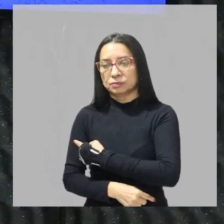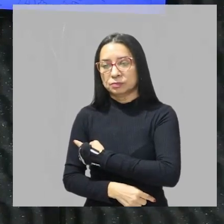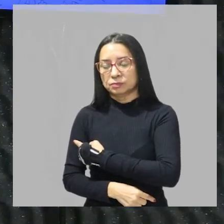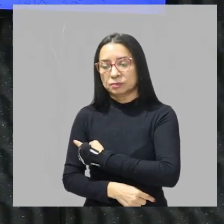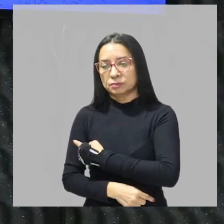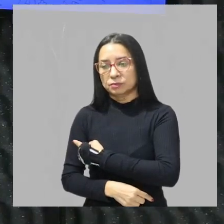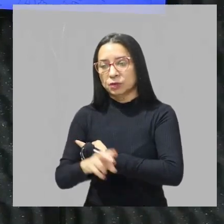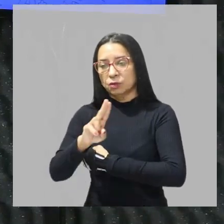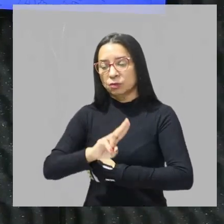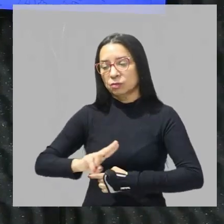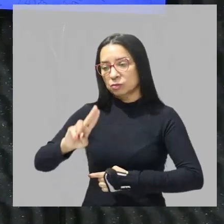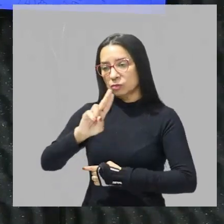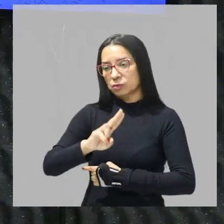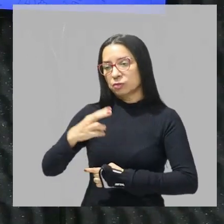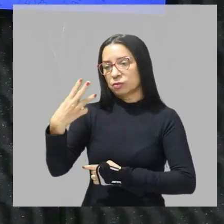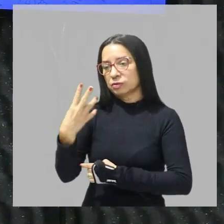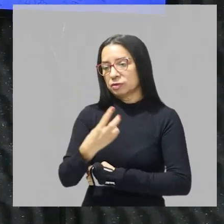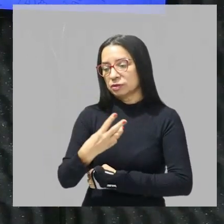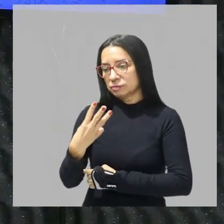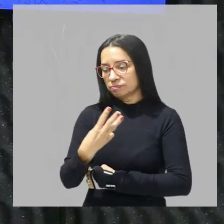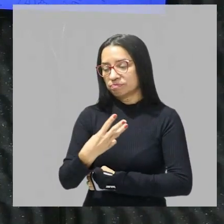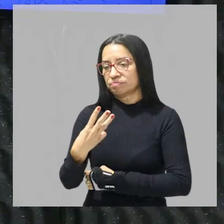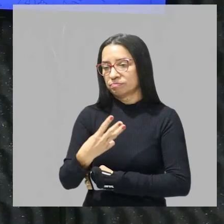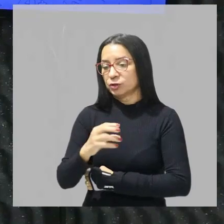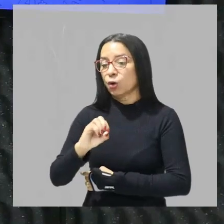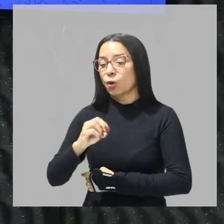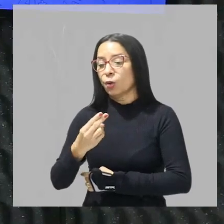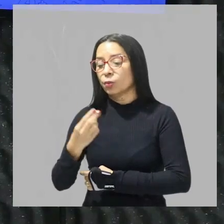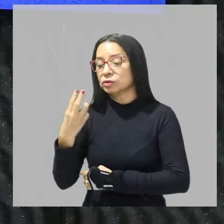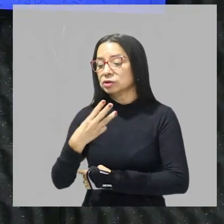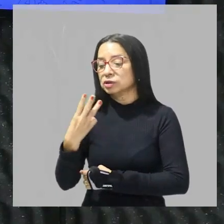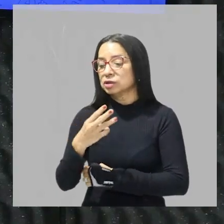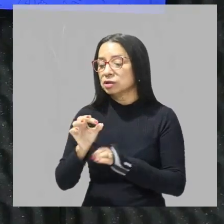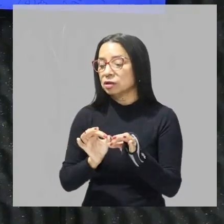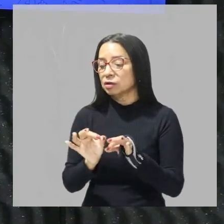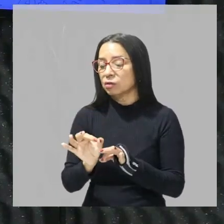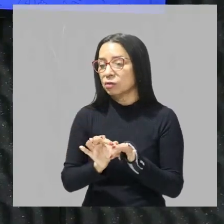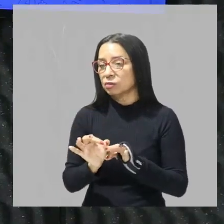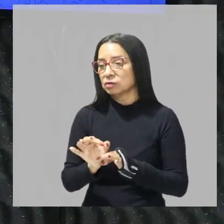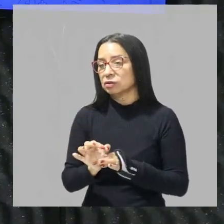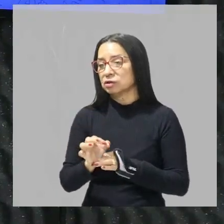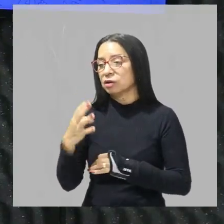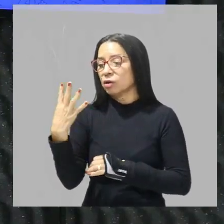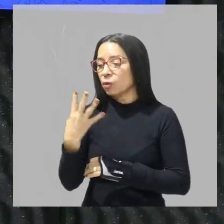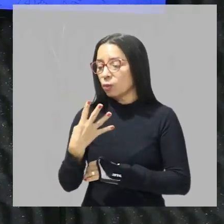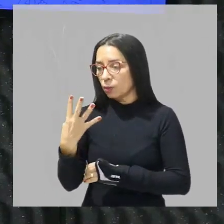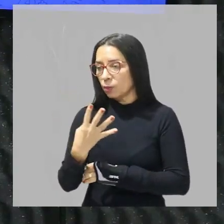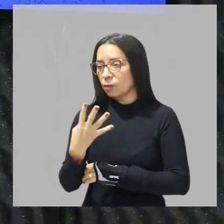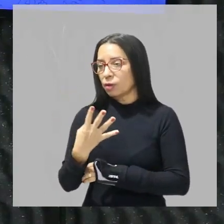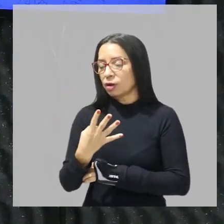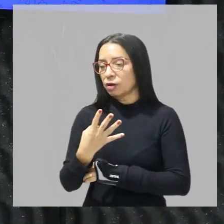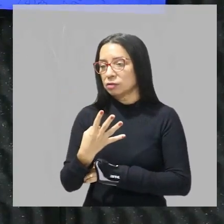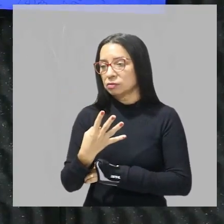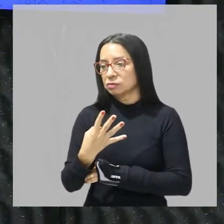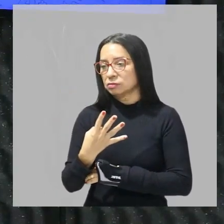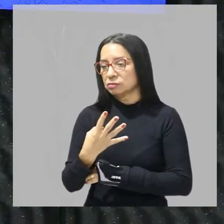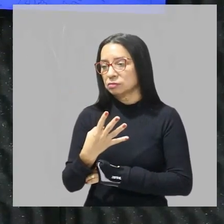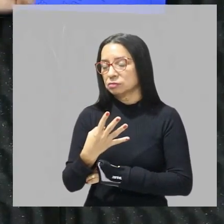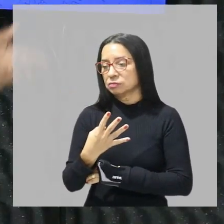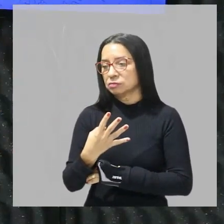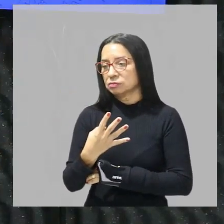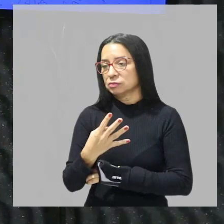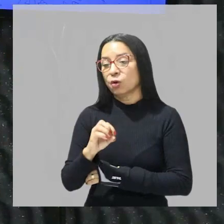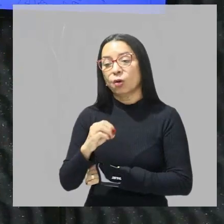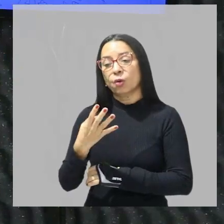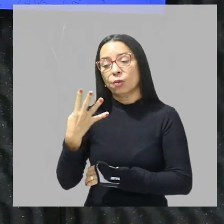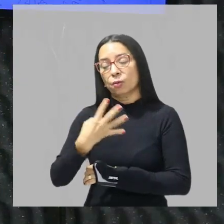segunda ordem. Eu tenho o consumidor terciário ou de terceira ordem e o consumidor quaternário ou